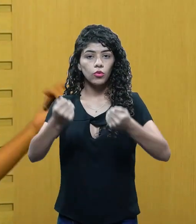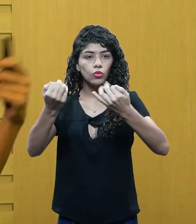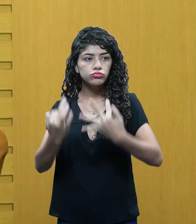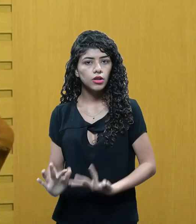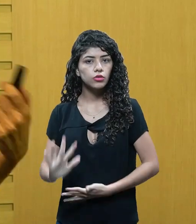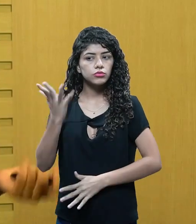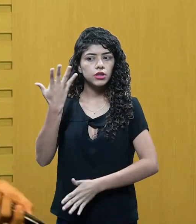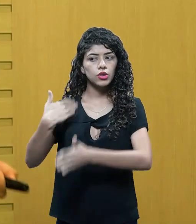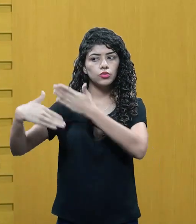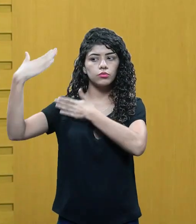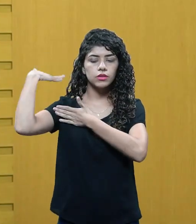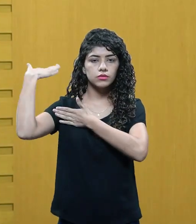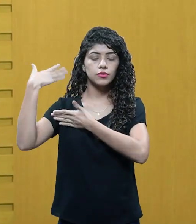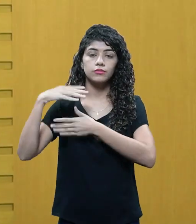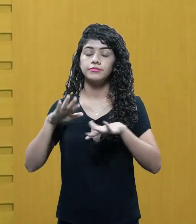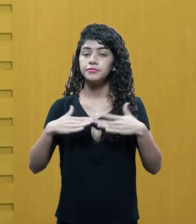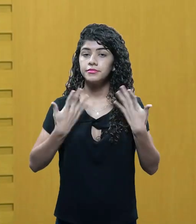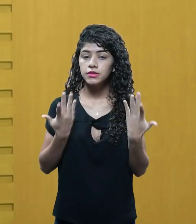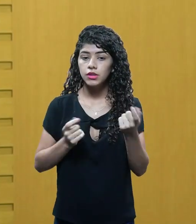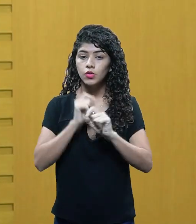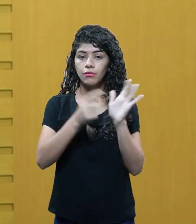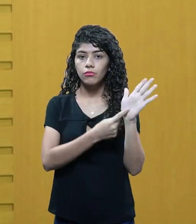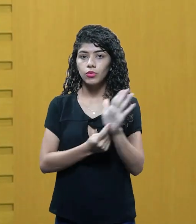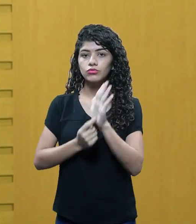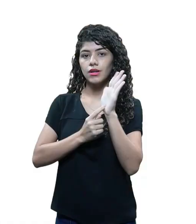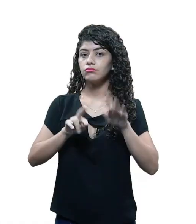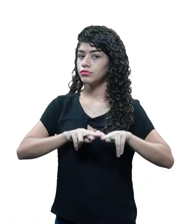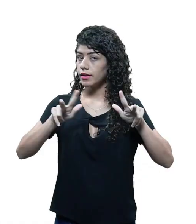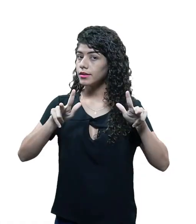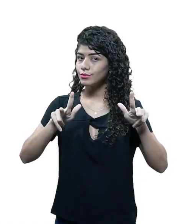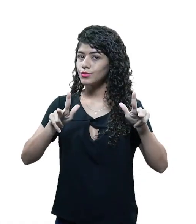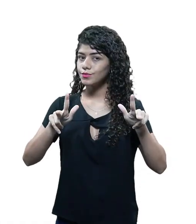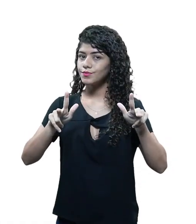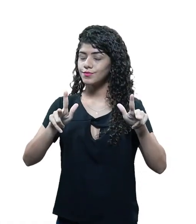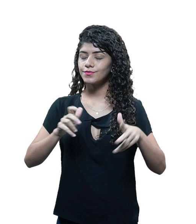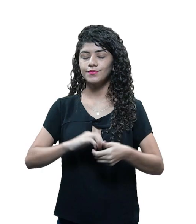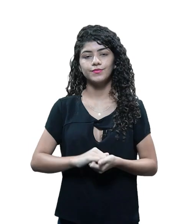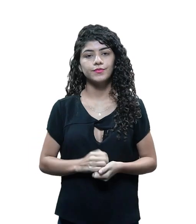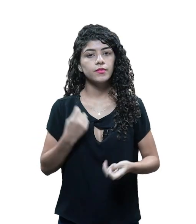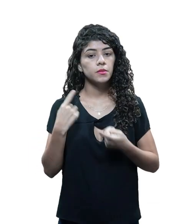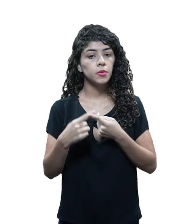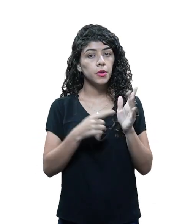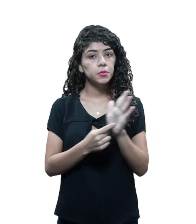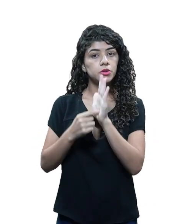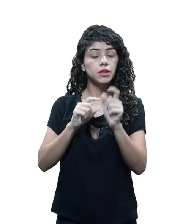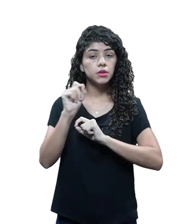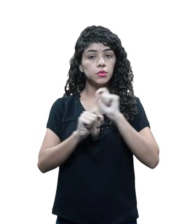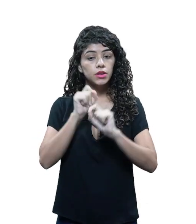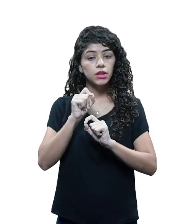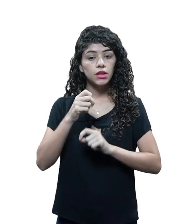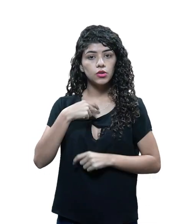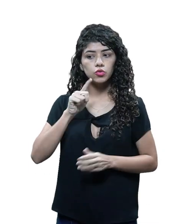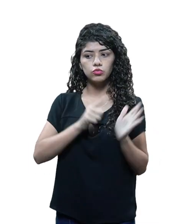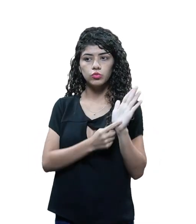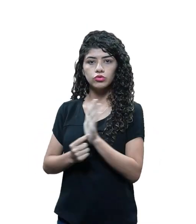que aconteceu, o que passou. Então, mostrar é diferente de narrar nesse sentido. Porque eu